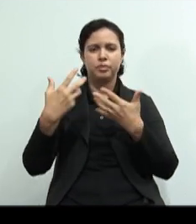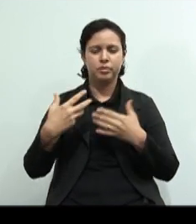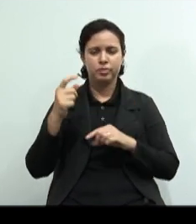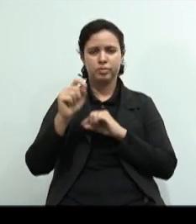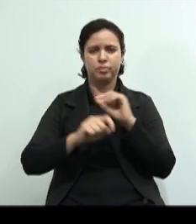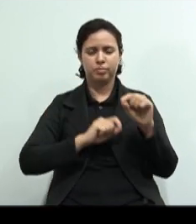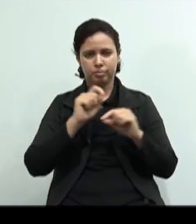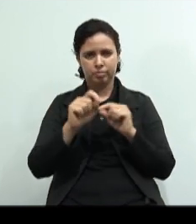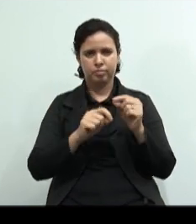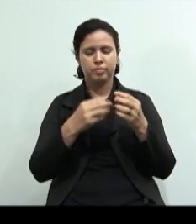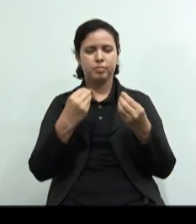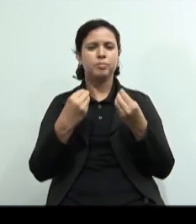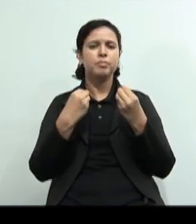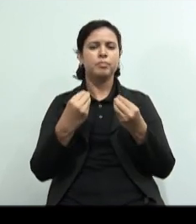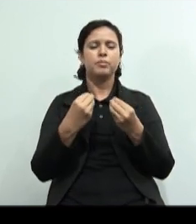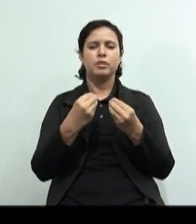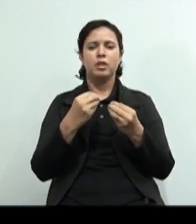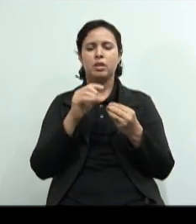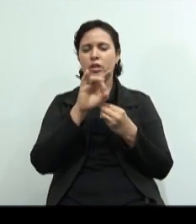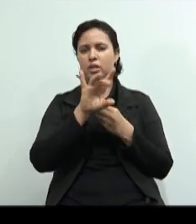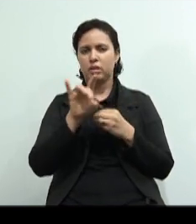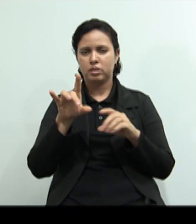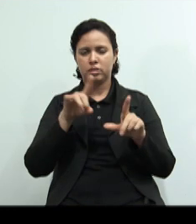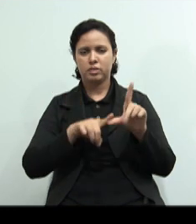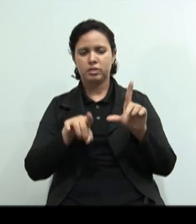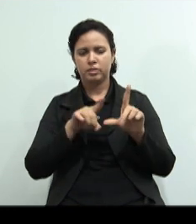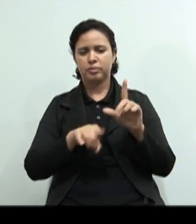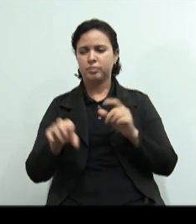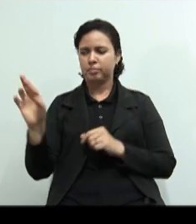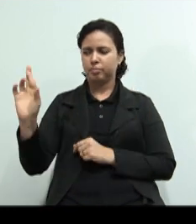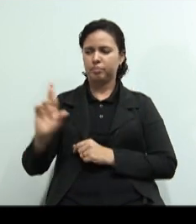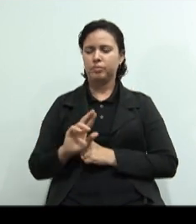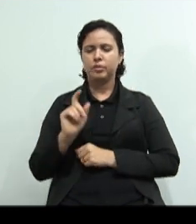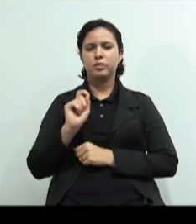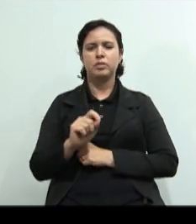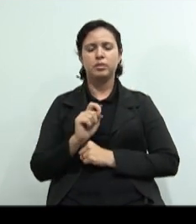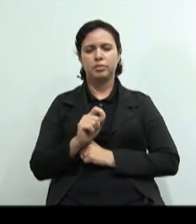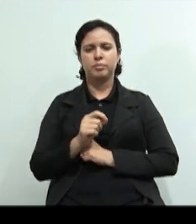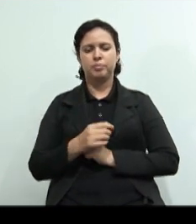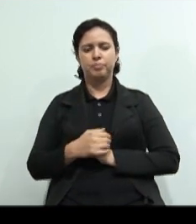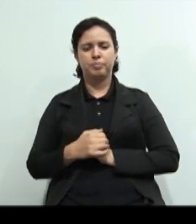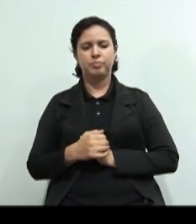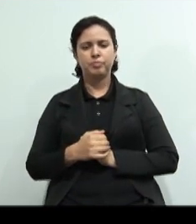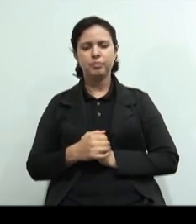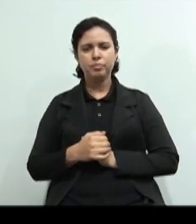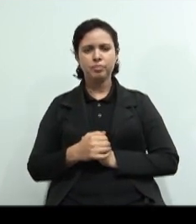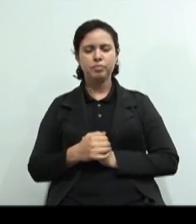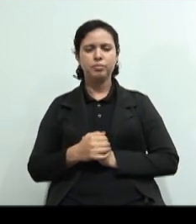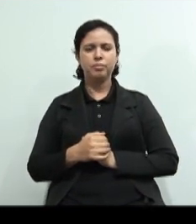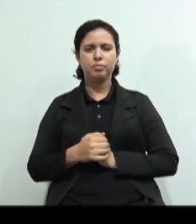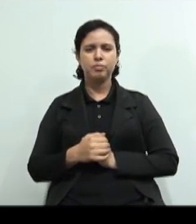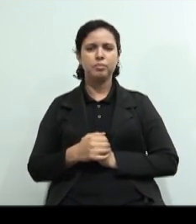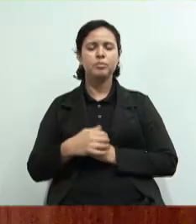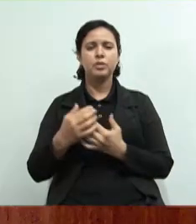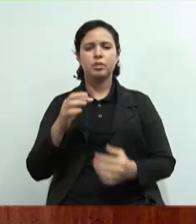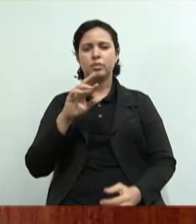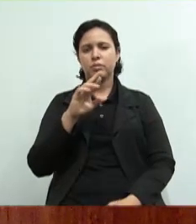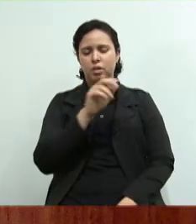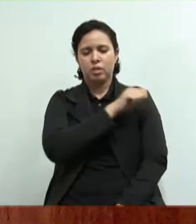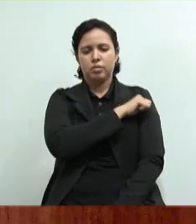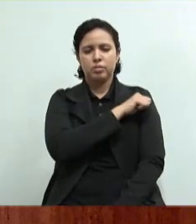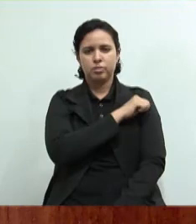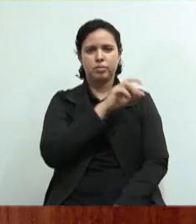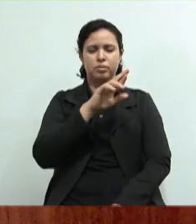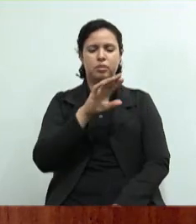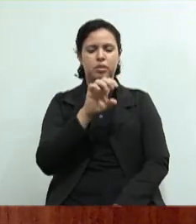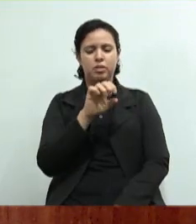que quer dizer cada letrinha dessa. O que eles disseram aí, professor, para a gente? Tá, o Reinaldo, da escola Laurinda Groff, ele